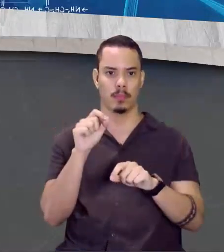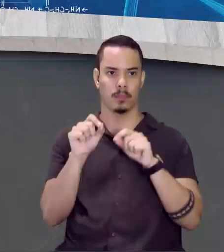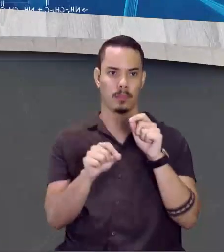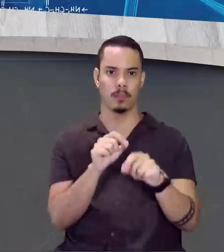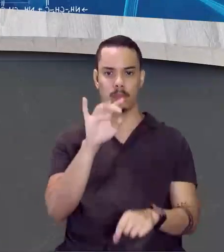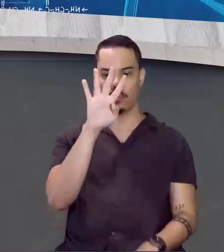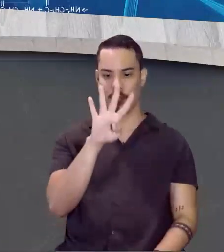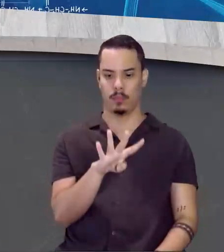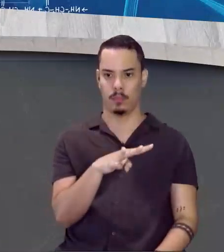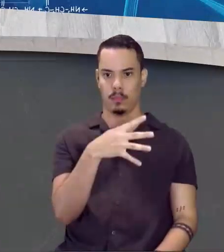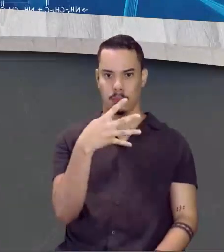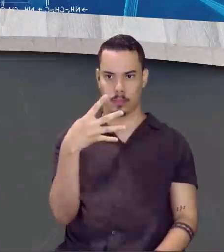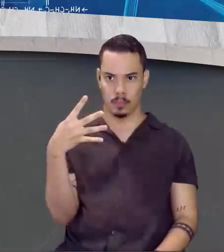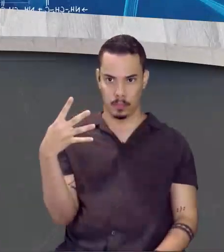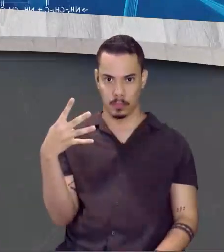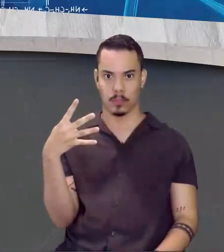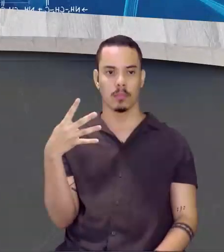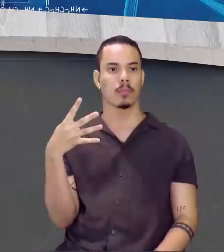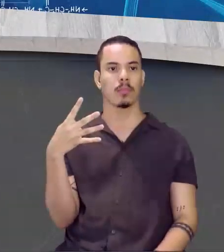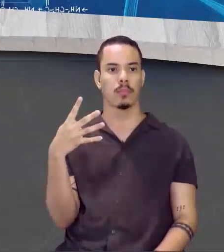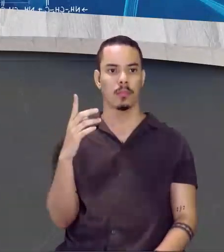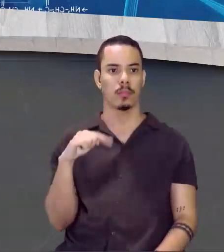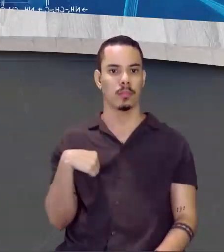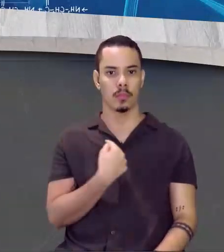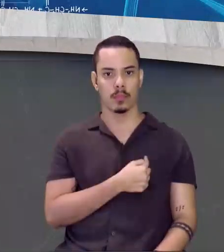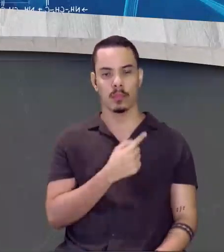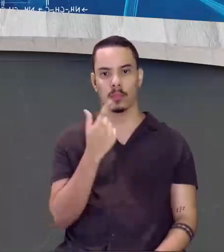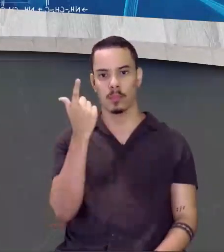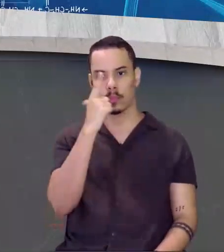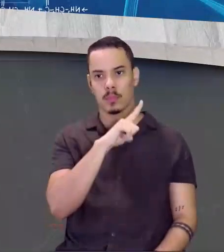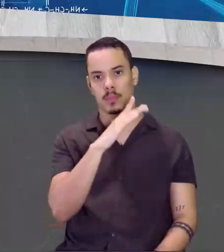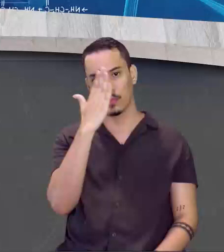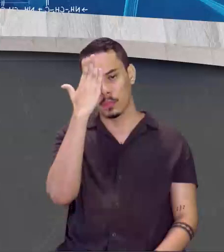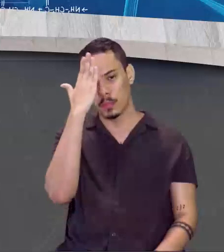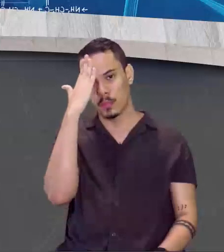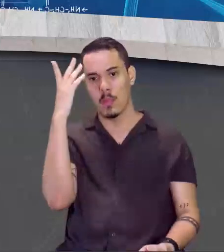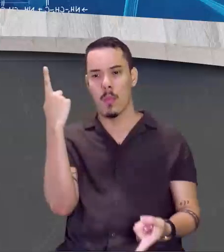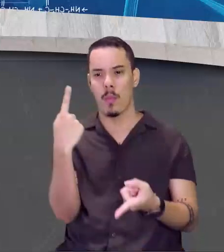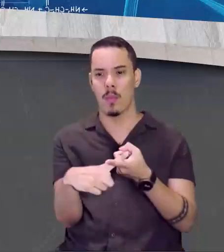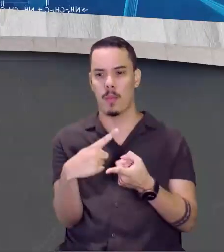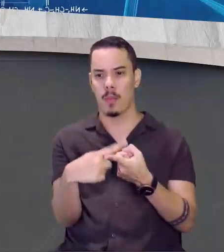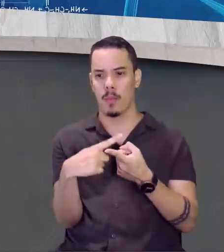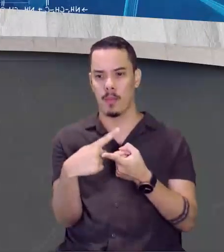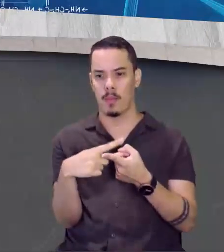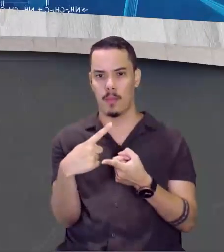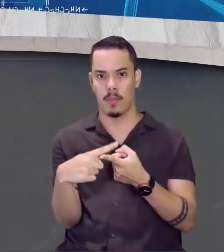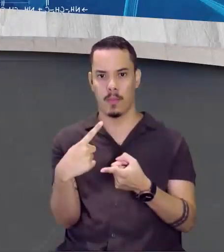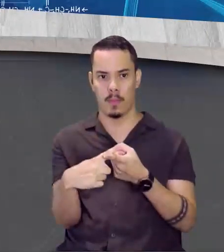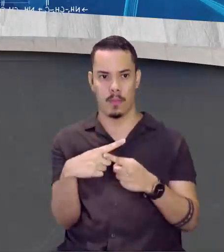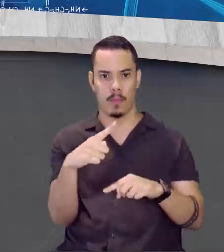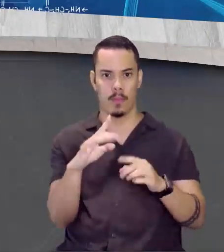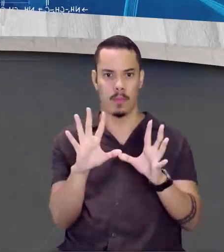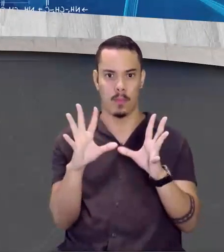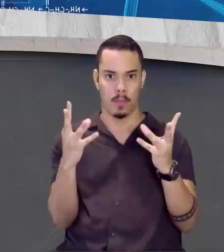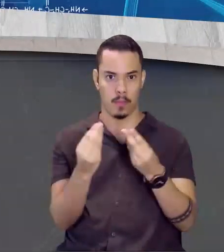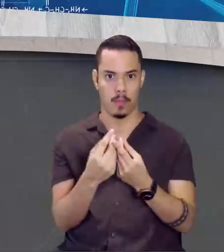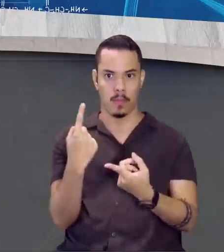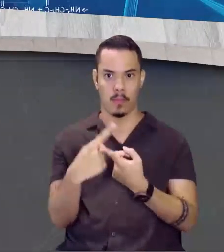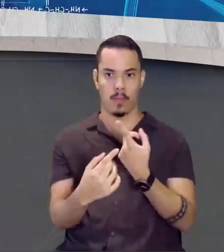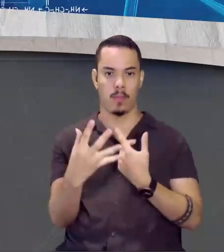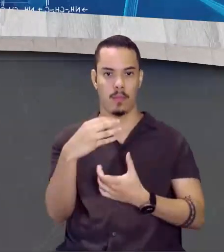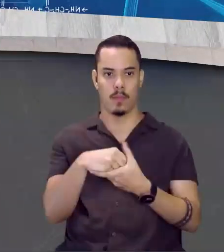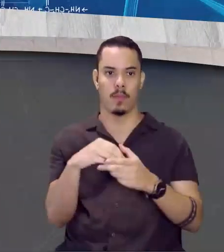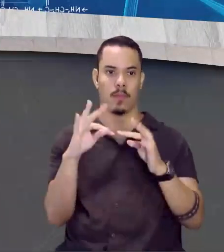quadro que você consegue saber o porquê das suas propriedades. Porque na tabela